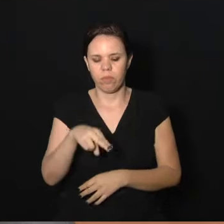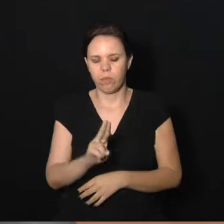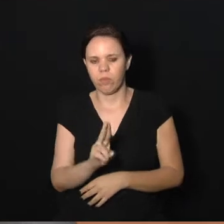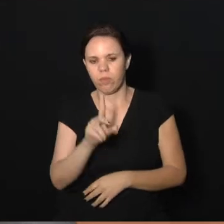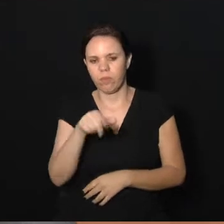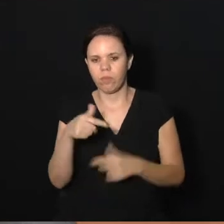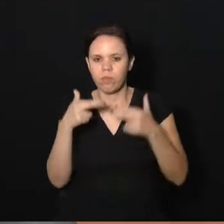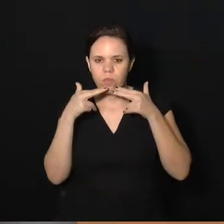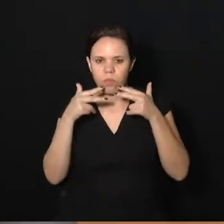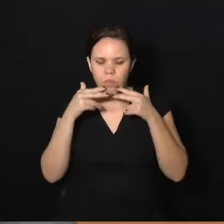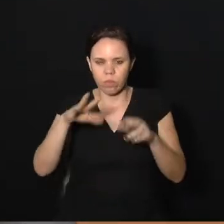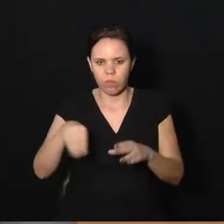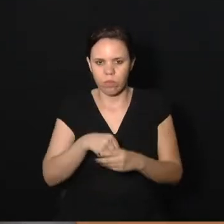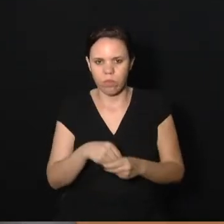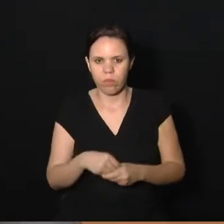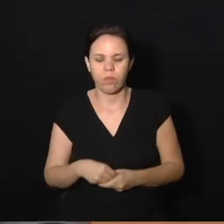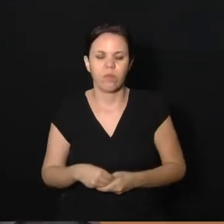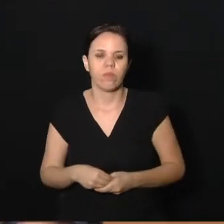como